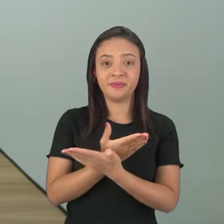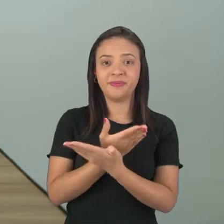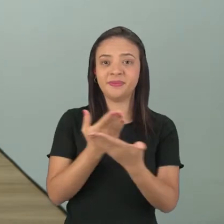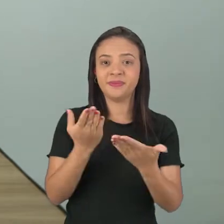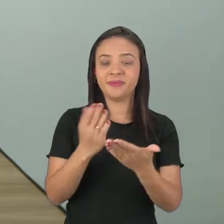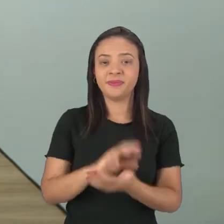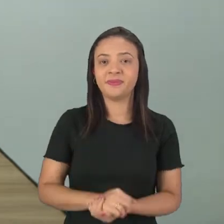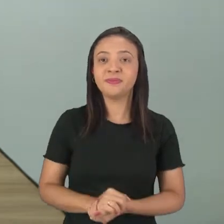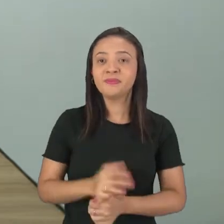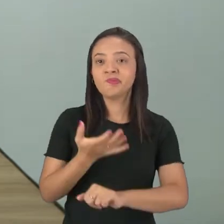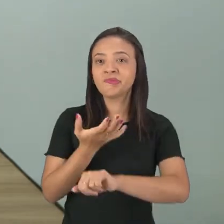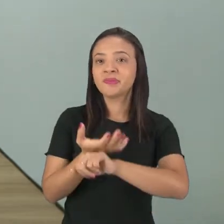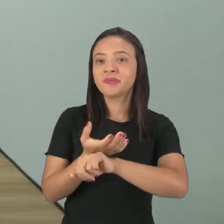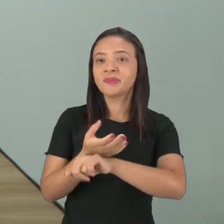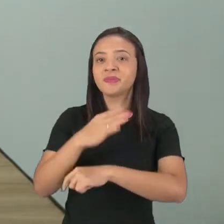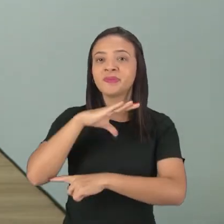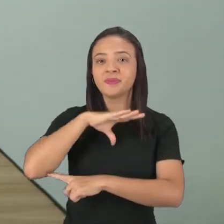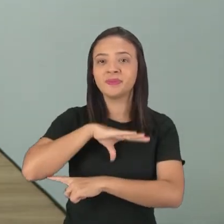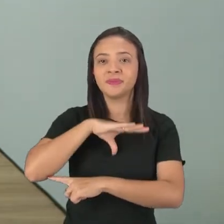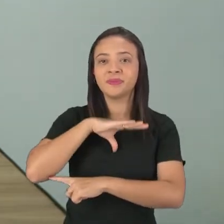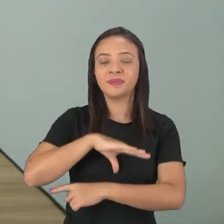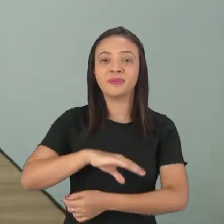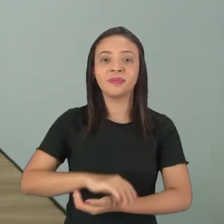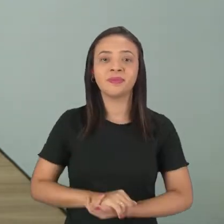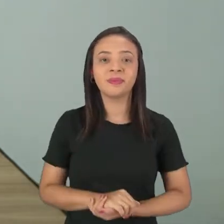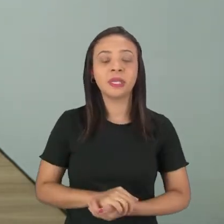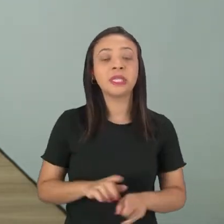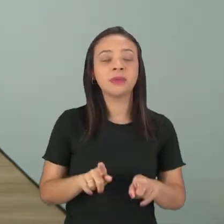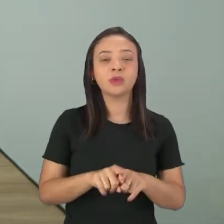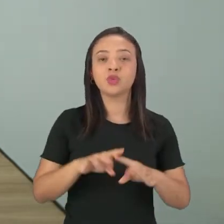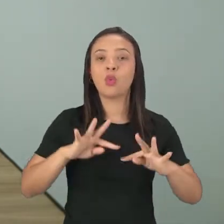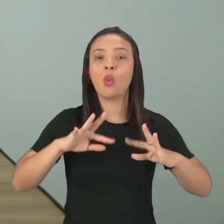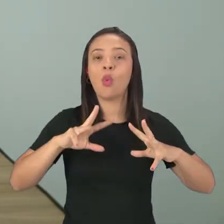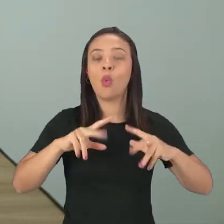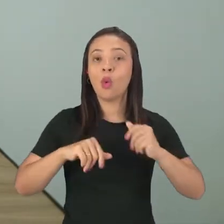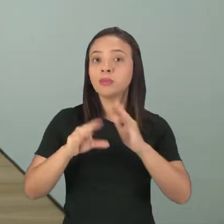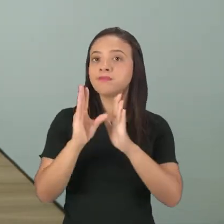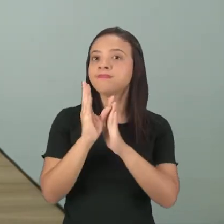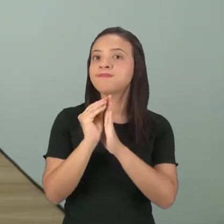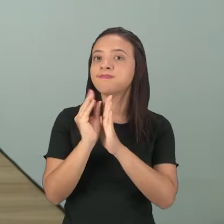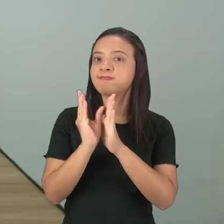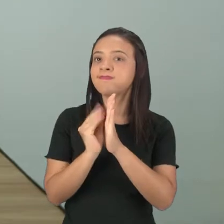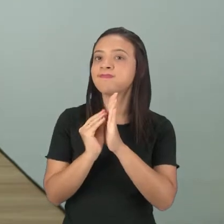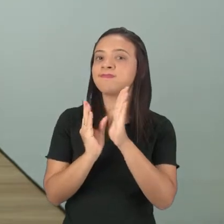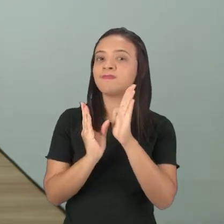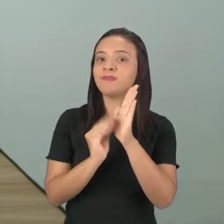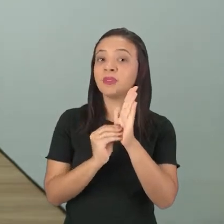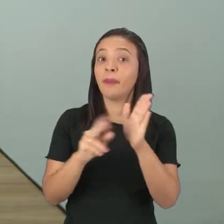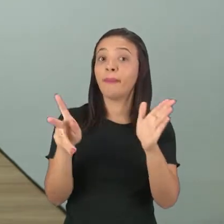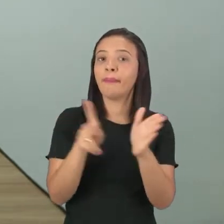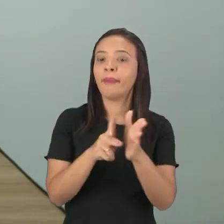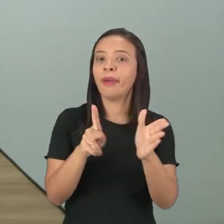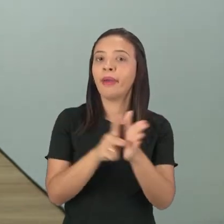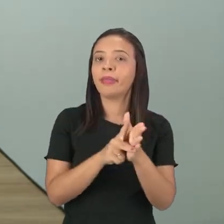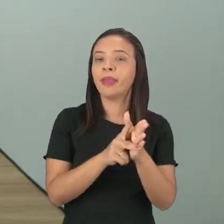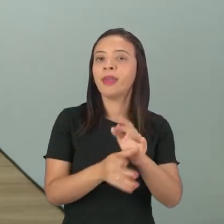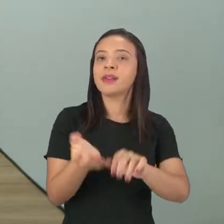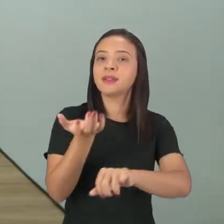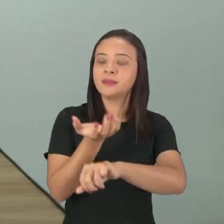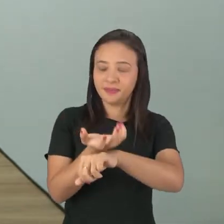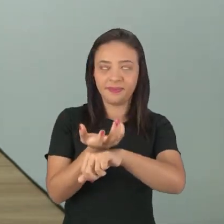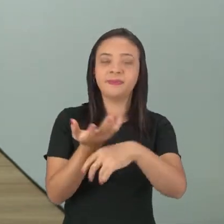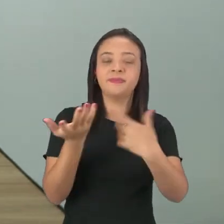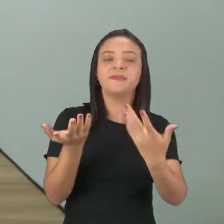é o componente curricular de língua portuguesa e todos os conteúdos que fazem parte desse componente dessa